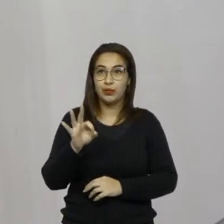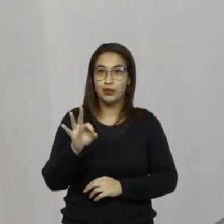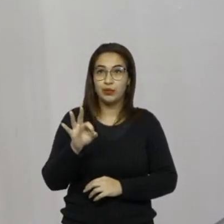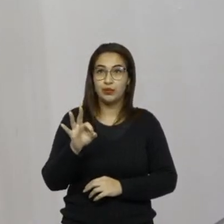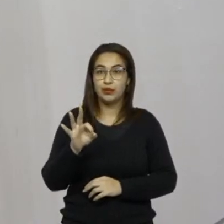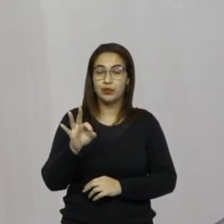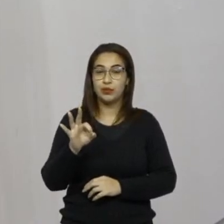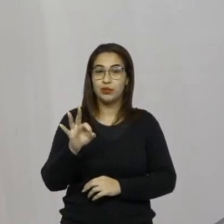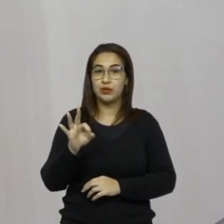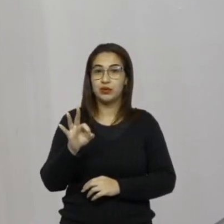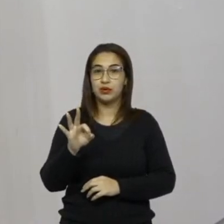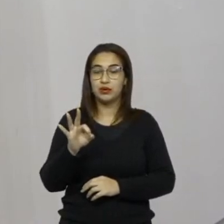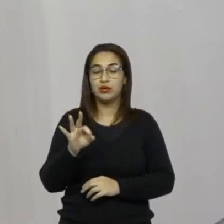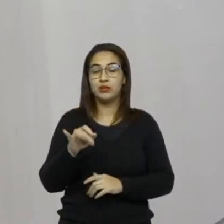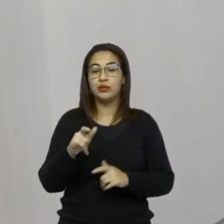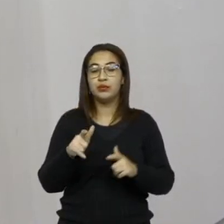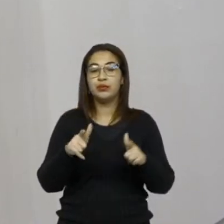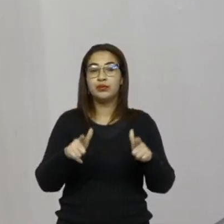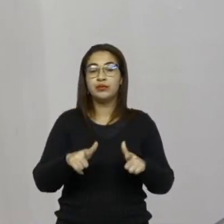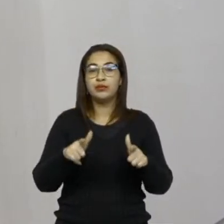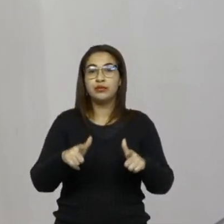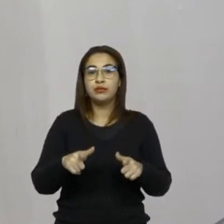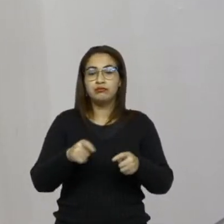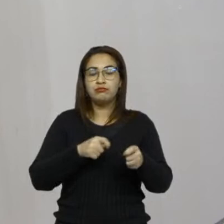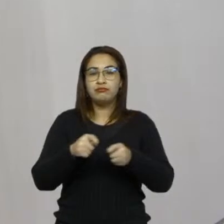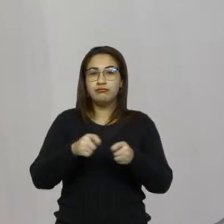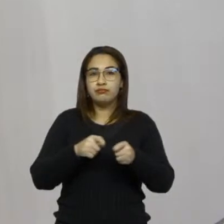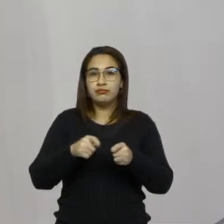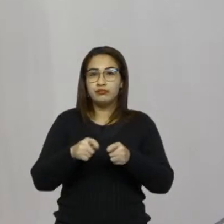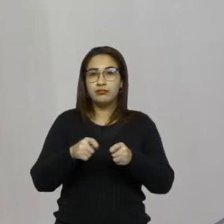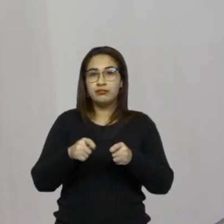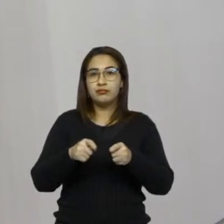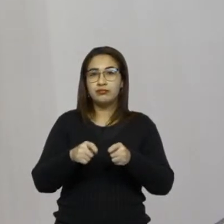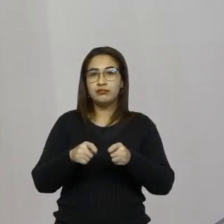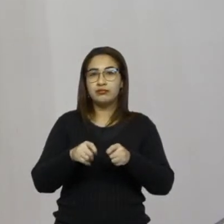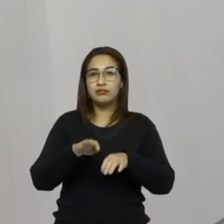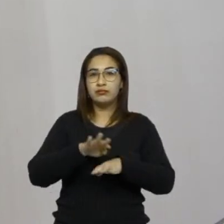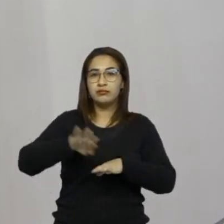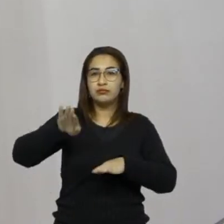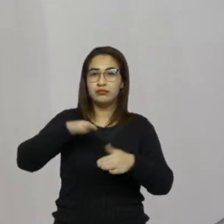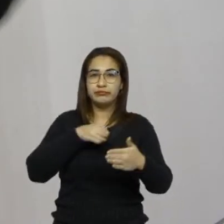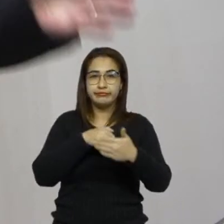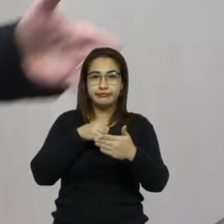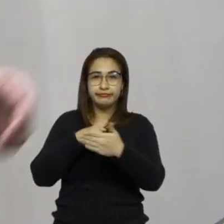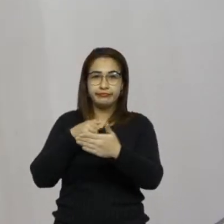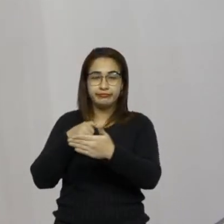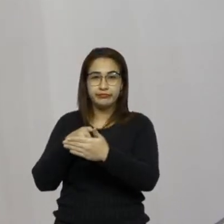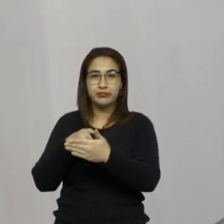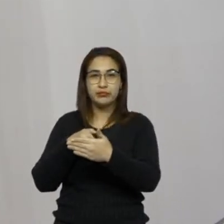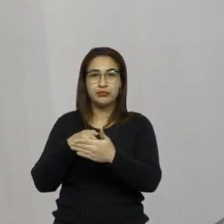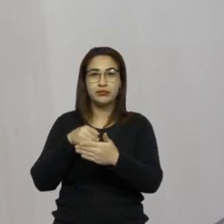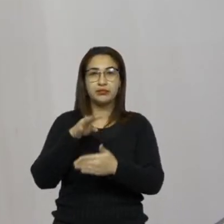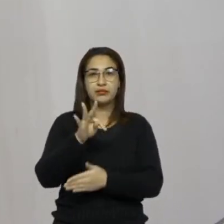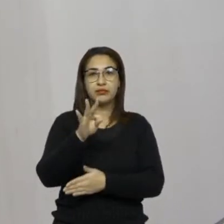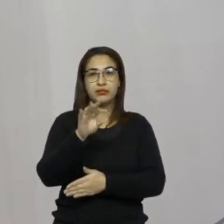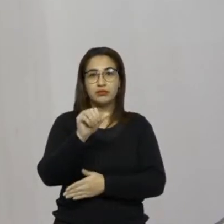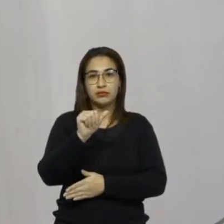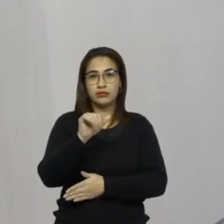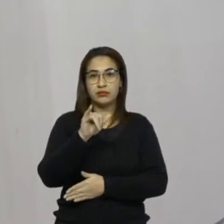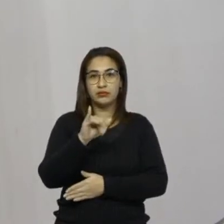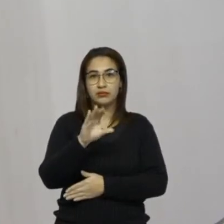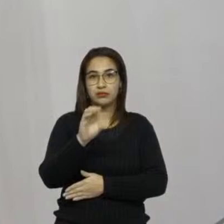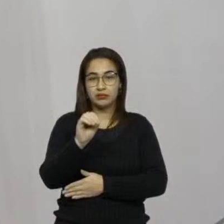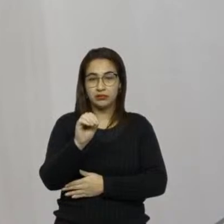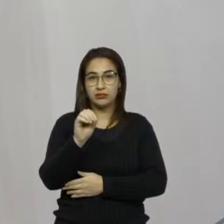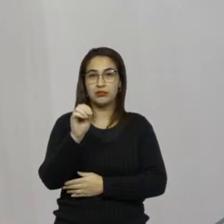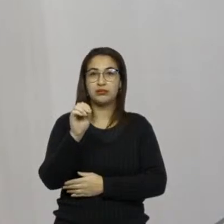sua bacia controlada pelas barragens, a barragem de Taió, barragem de Tupuranga e barragem